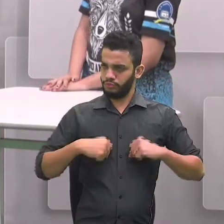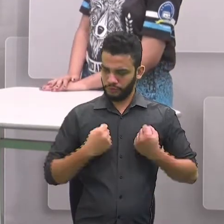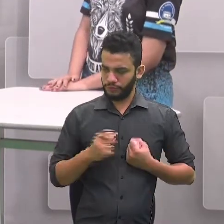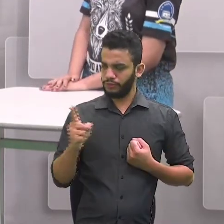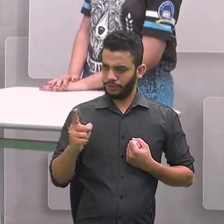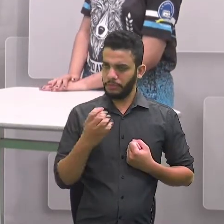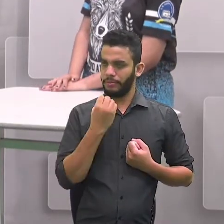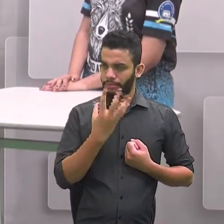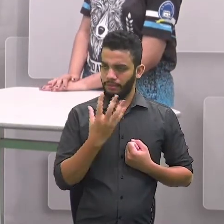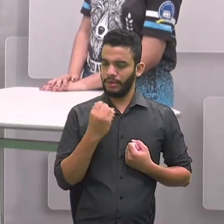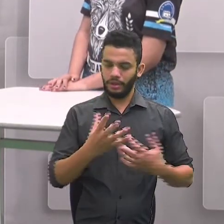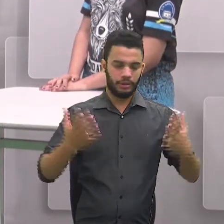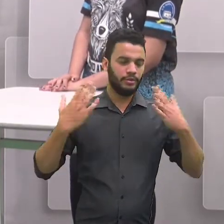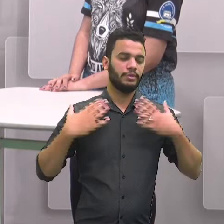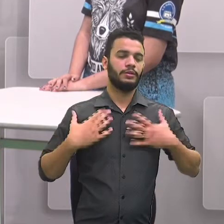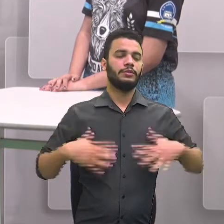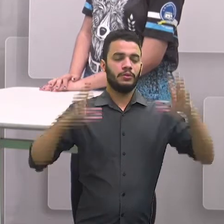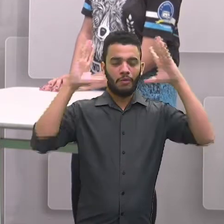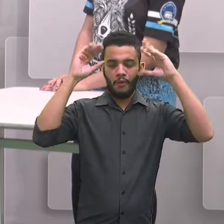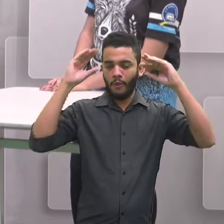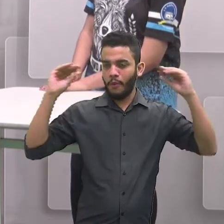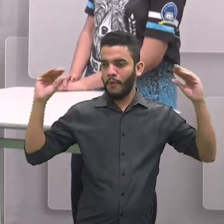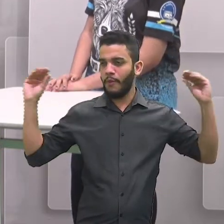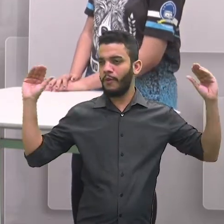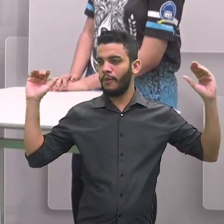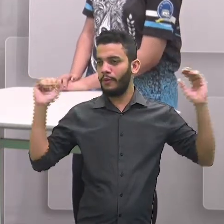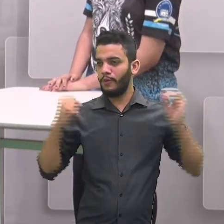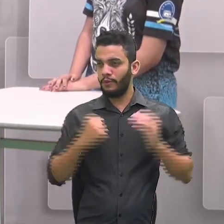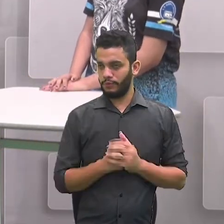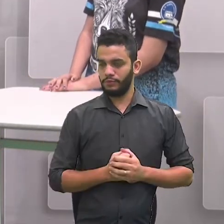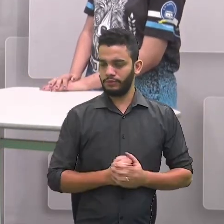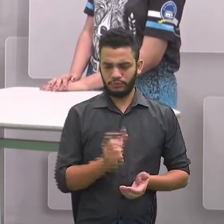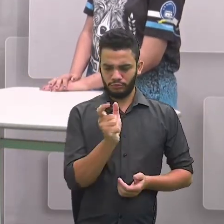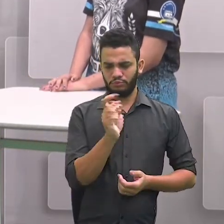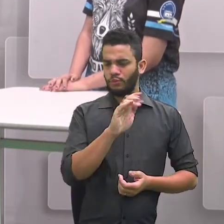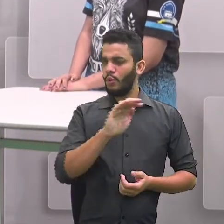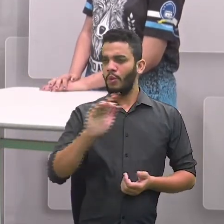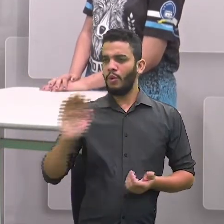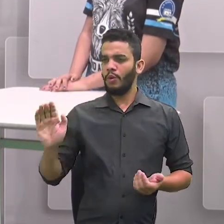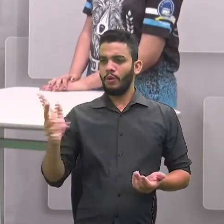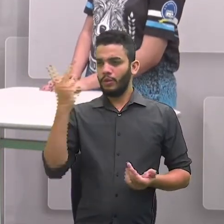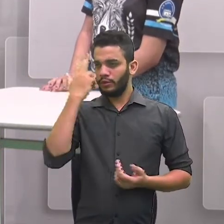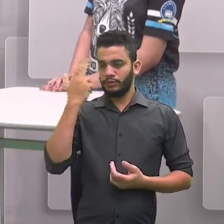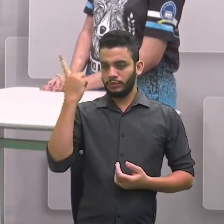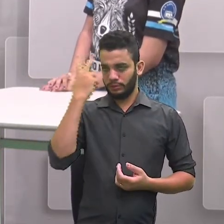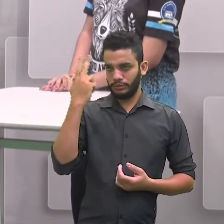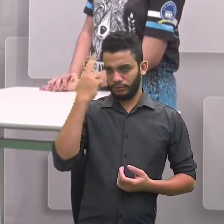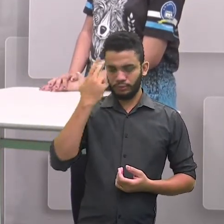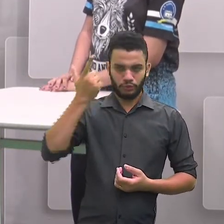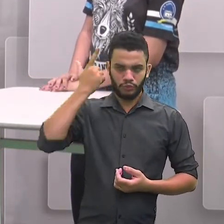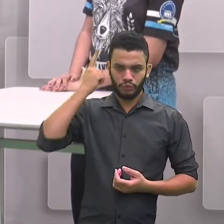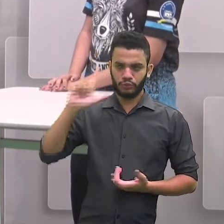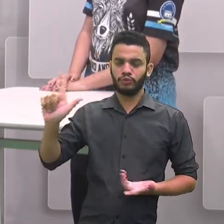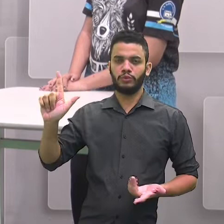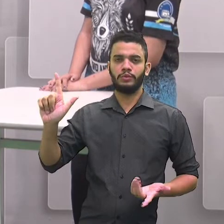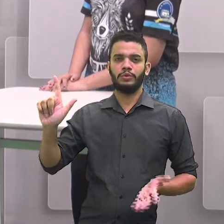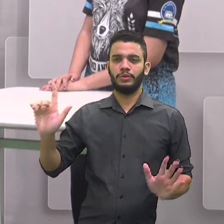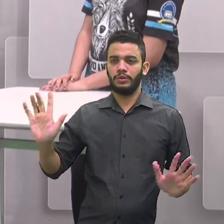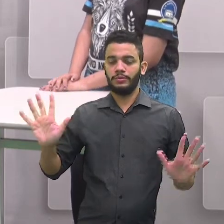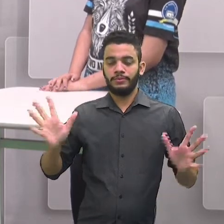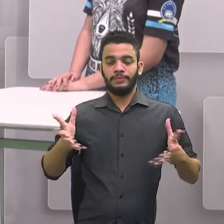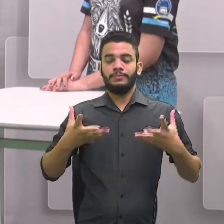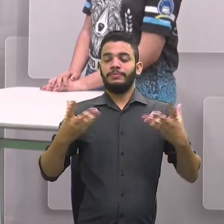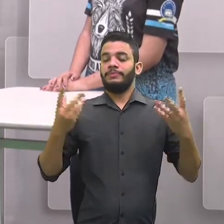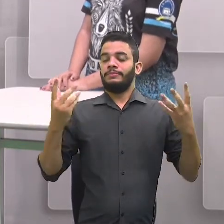Relaxa. Fica tranquila, tá bom? Olha, você vai conseguir, tá? Relaxa, respira